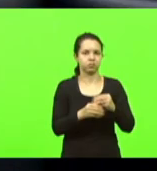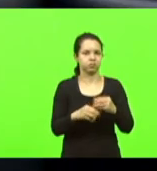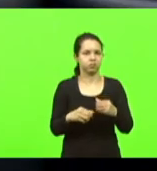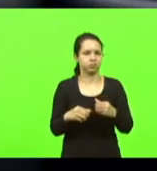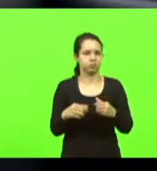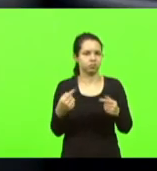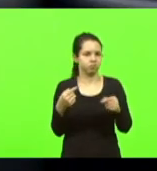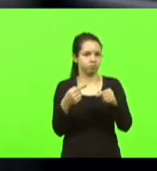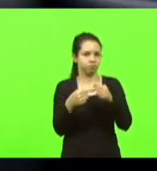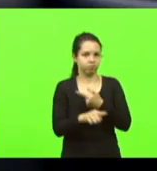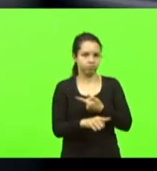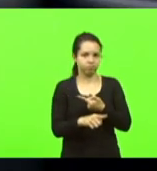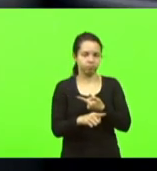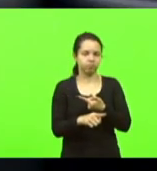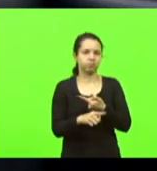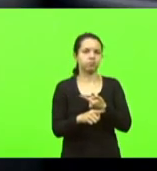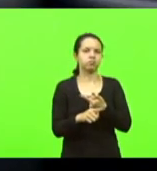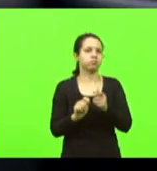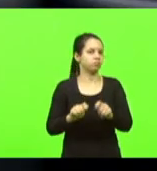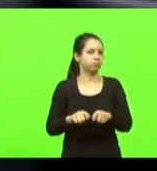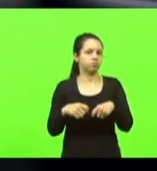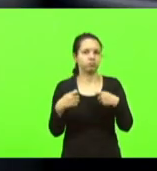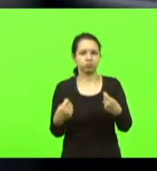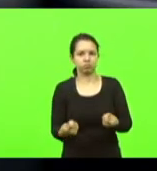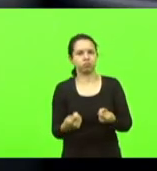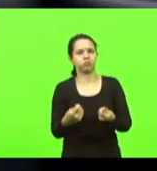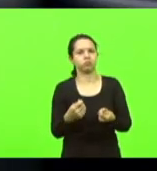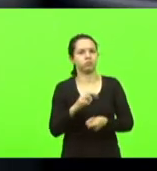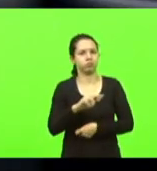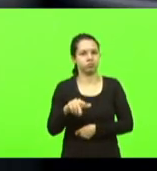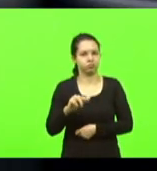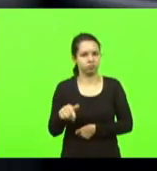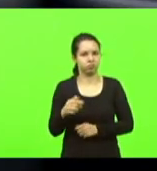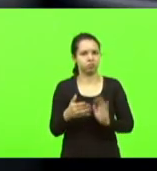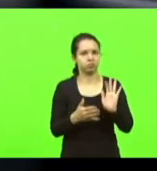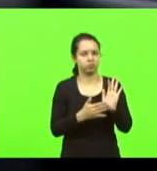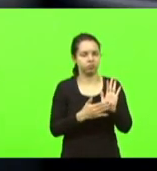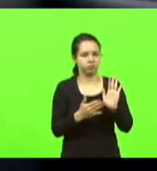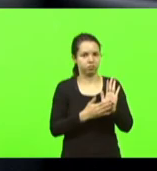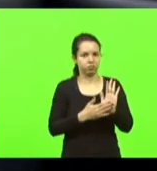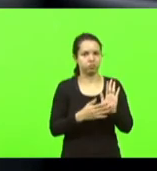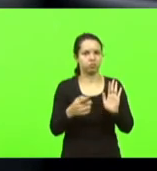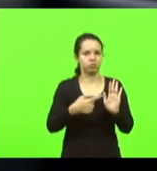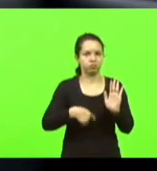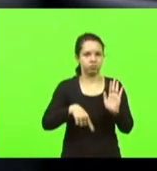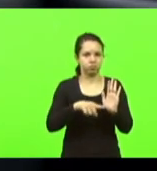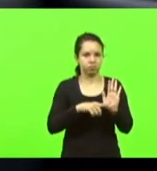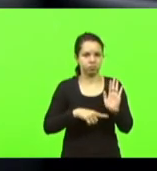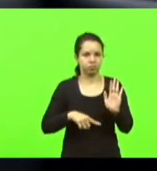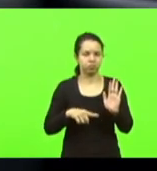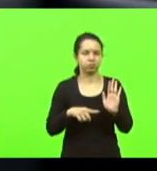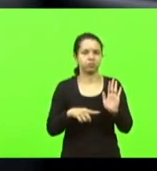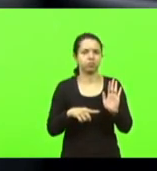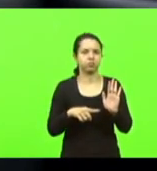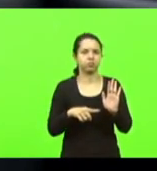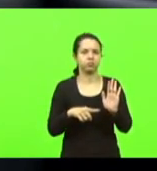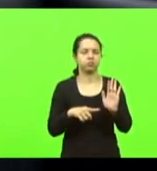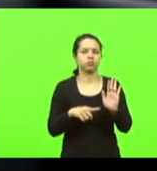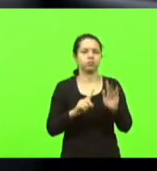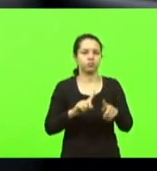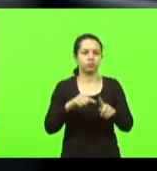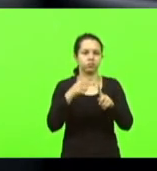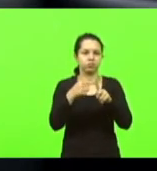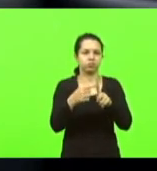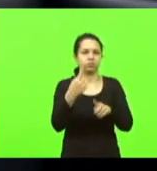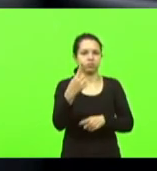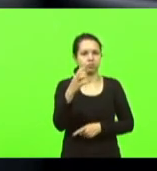e fora do possível esta proposta Nossa é apenas Eleven mais dez